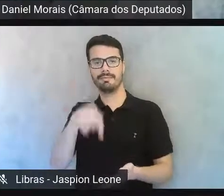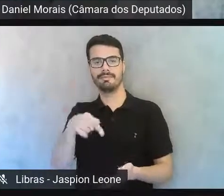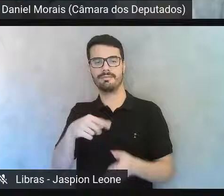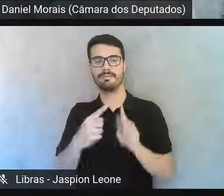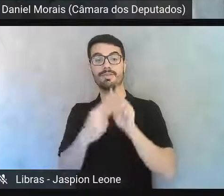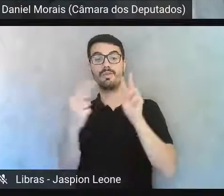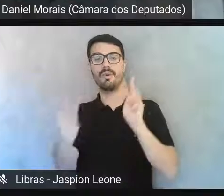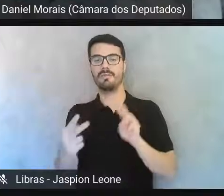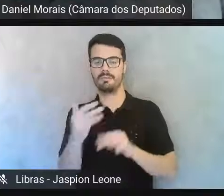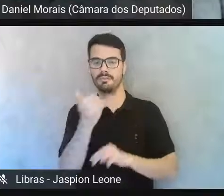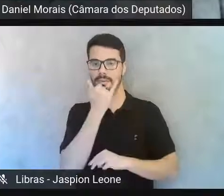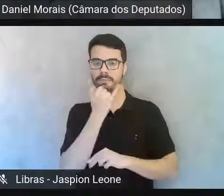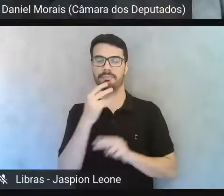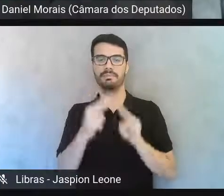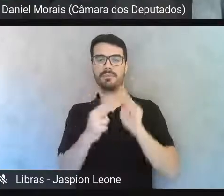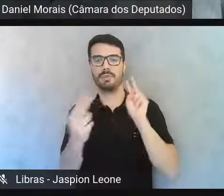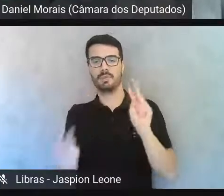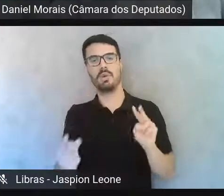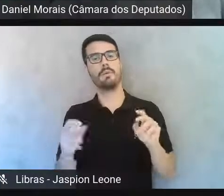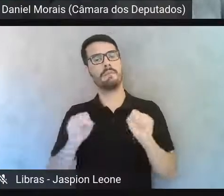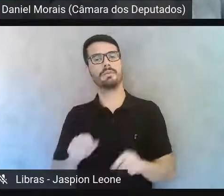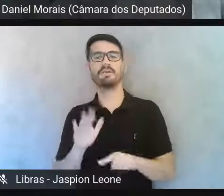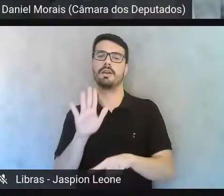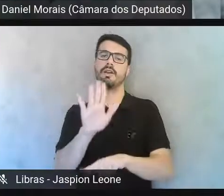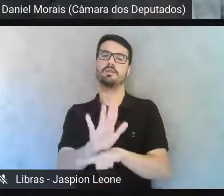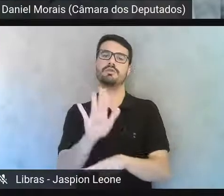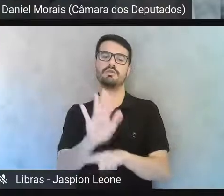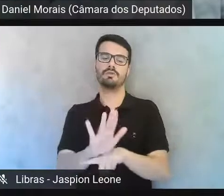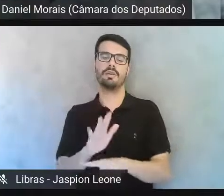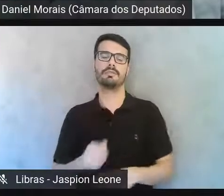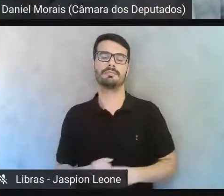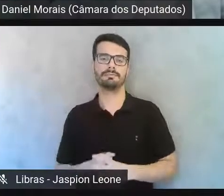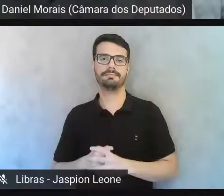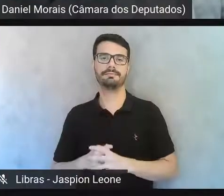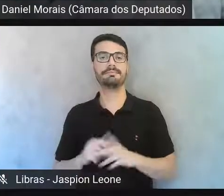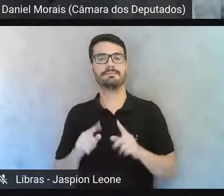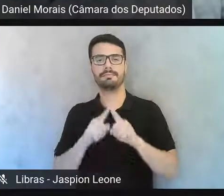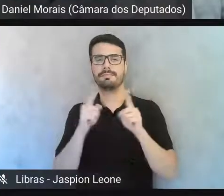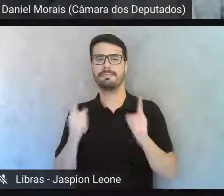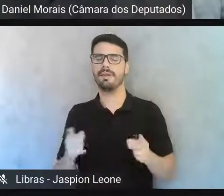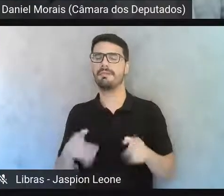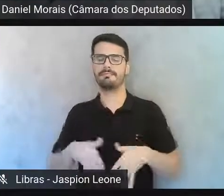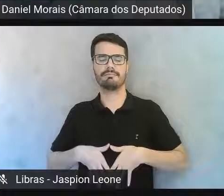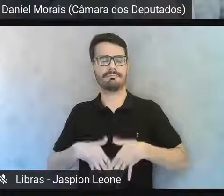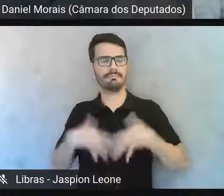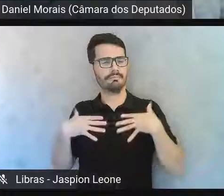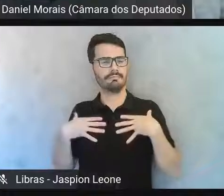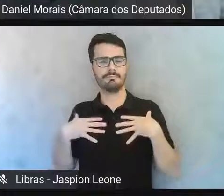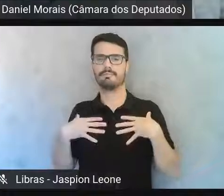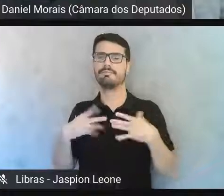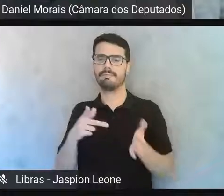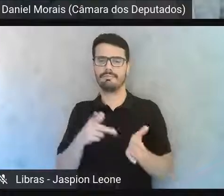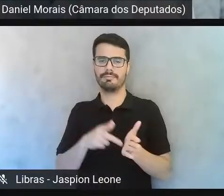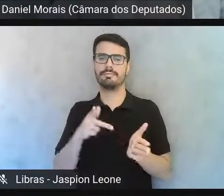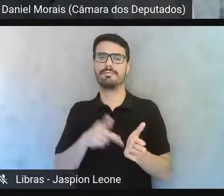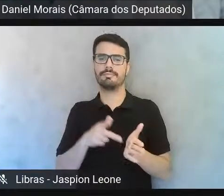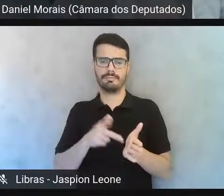e contribuir, né? Mas, assim, é uma honra, assim, poder ajudar